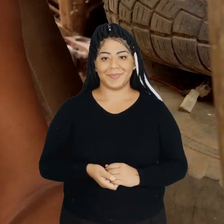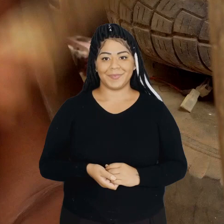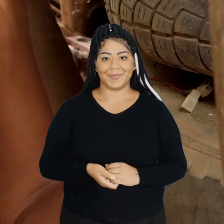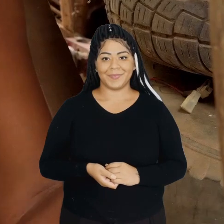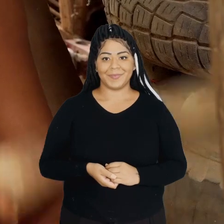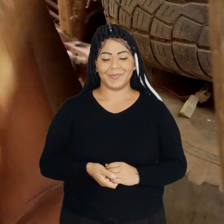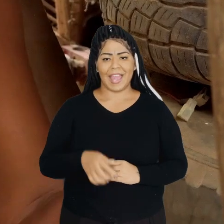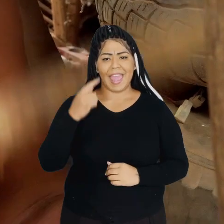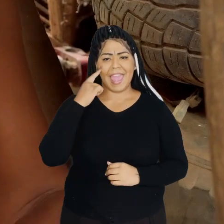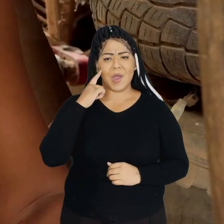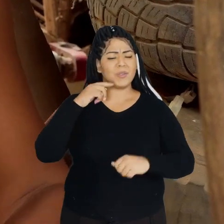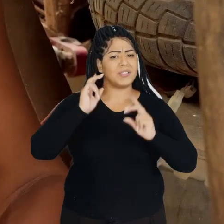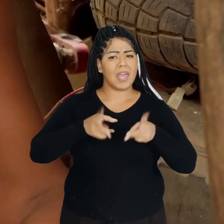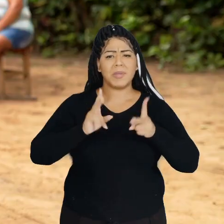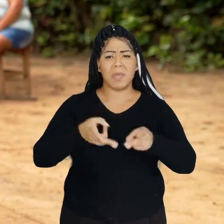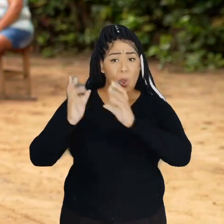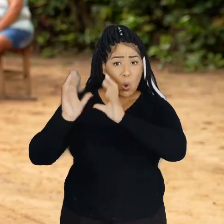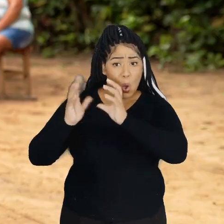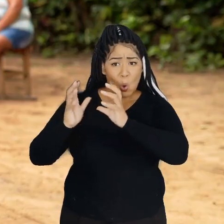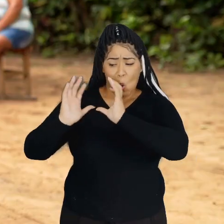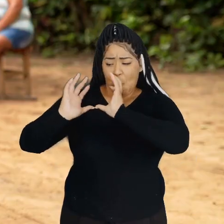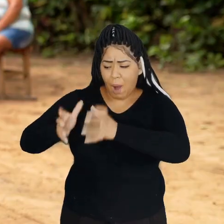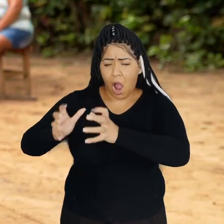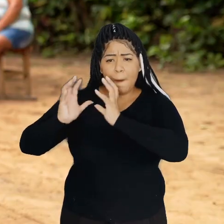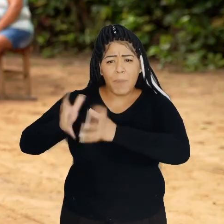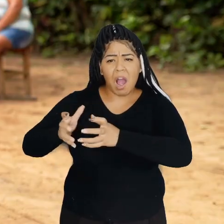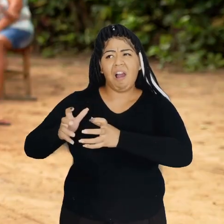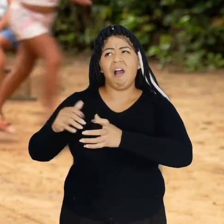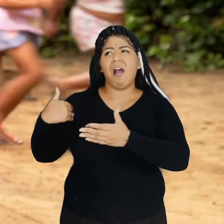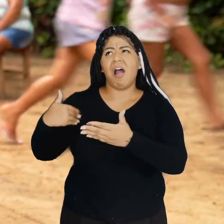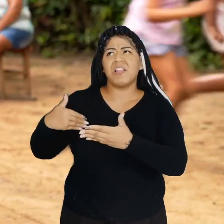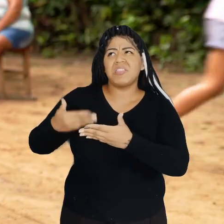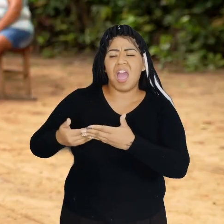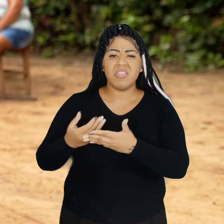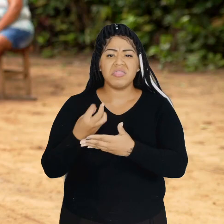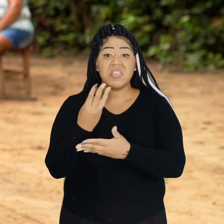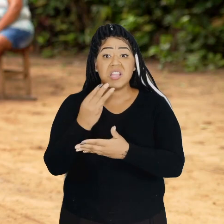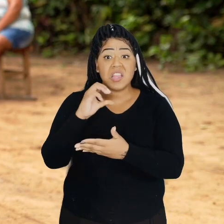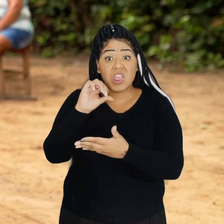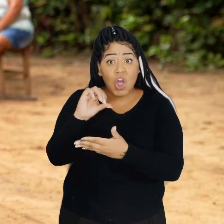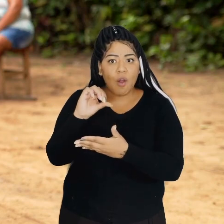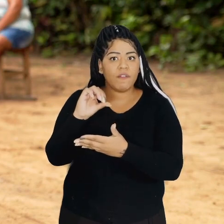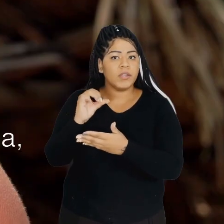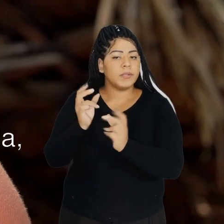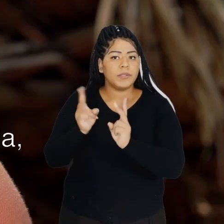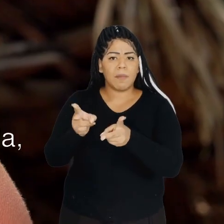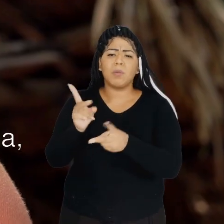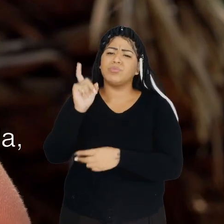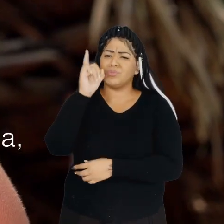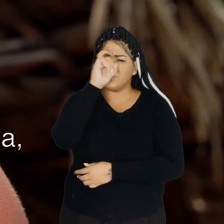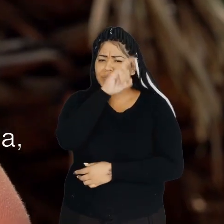Minha filha, eu quebrei coco até uma idade de uns 39 anos. Quebrando coco direto para comprar arroz para comer. É